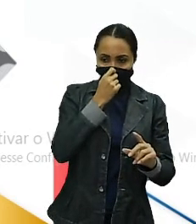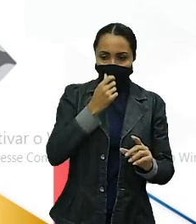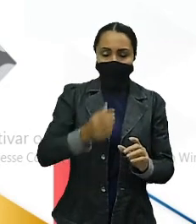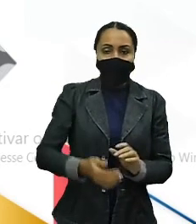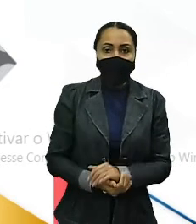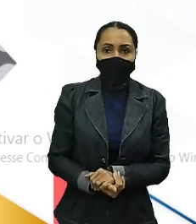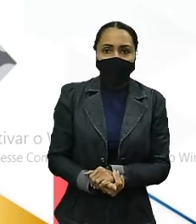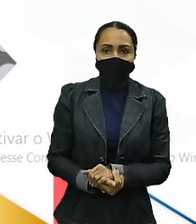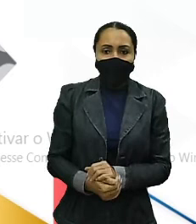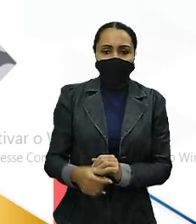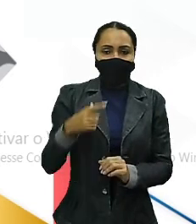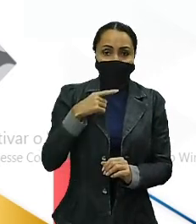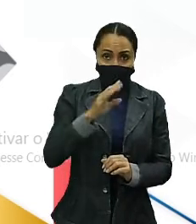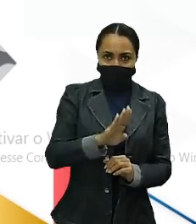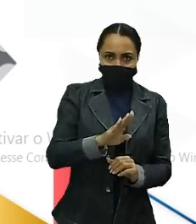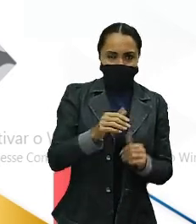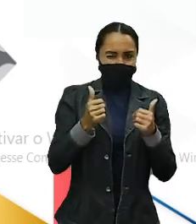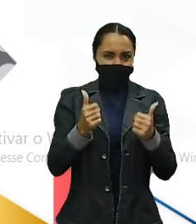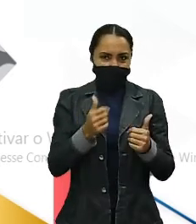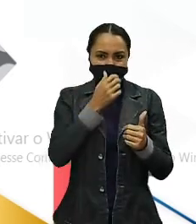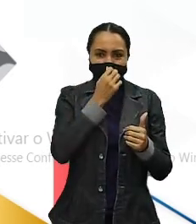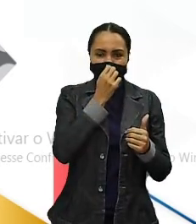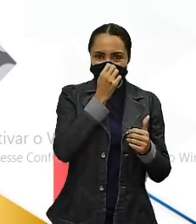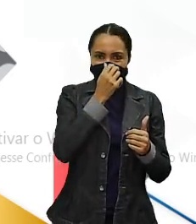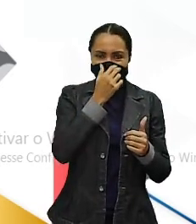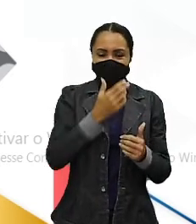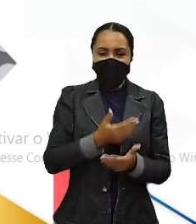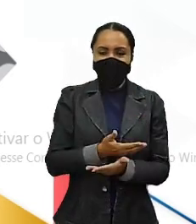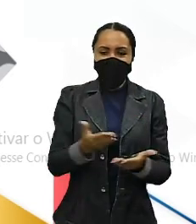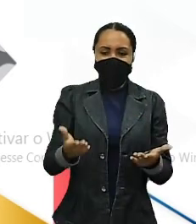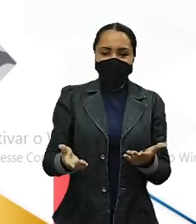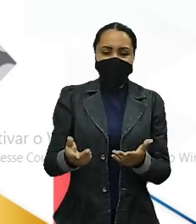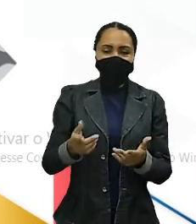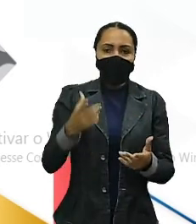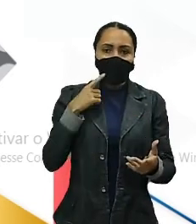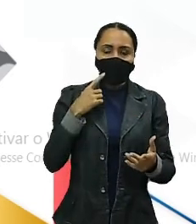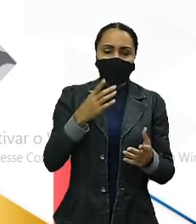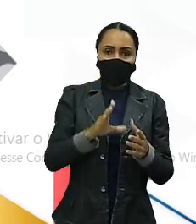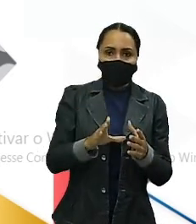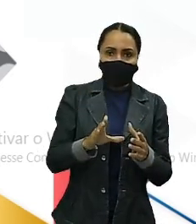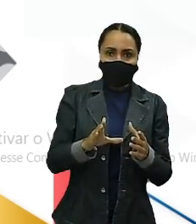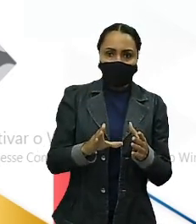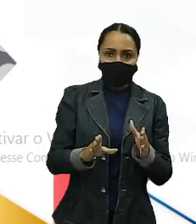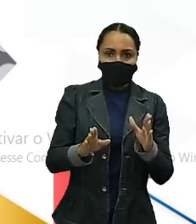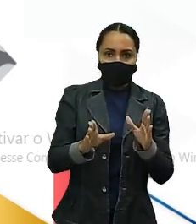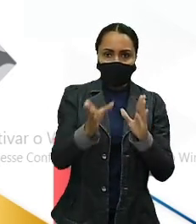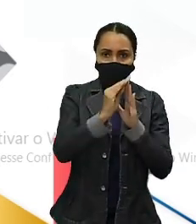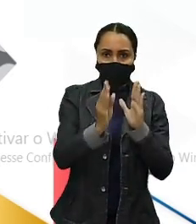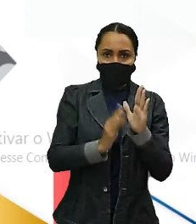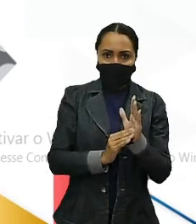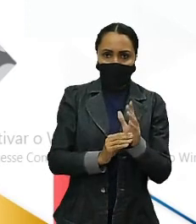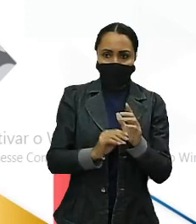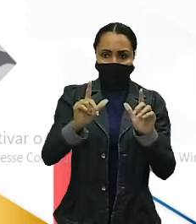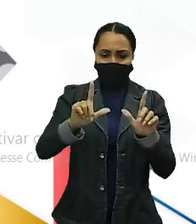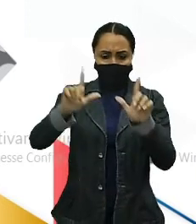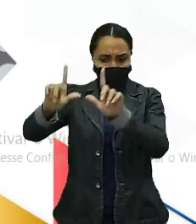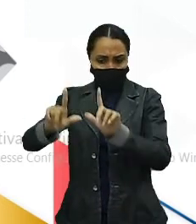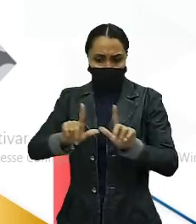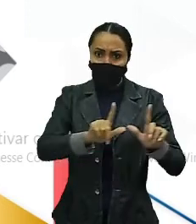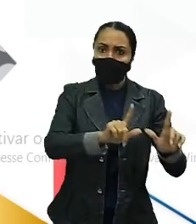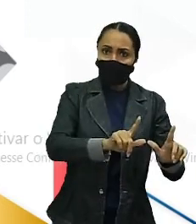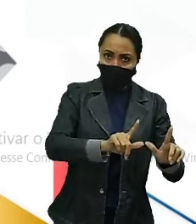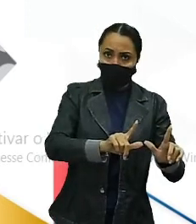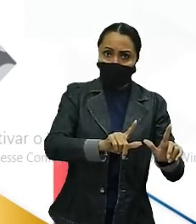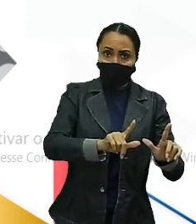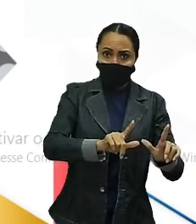diagonal, tem um B, tá vendo? Aí o problema de fixação de um dos pontos, a tela se deslocou, se desprendeu, o prego